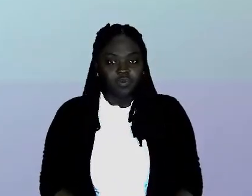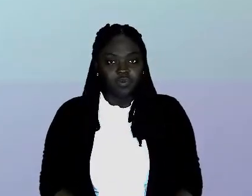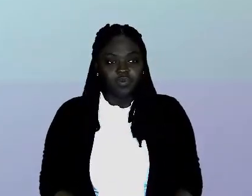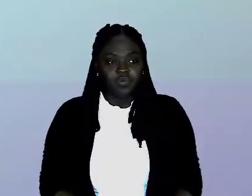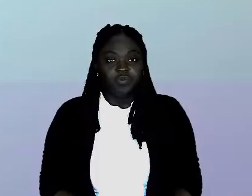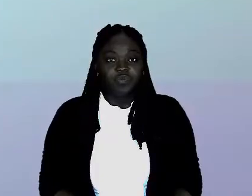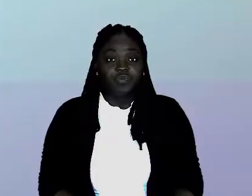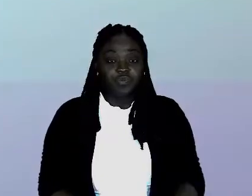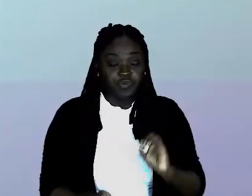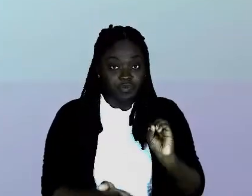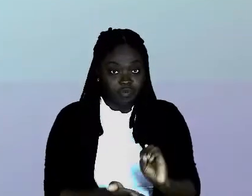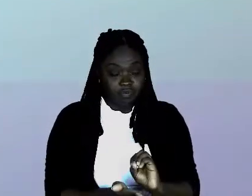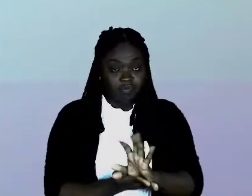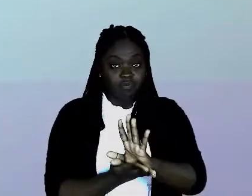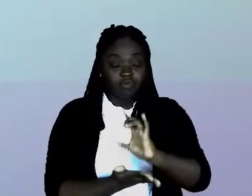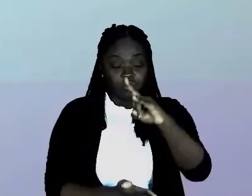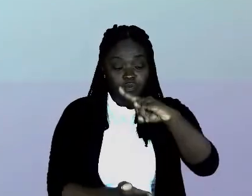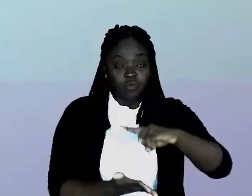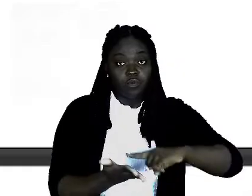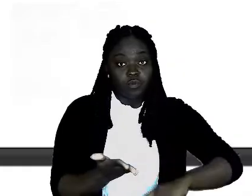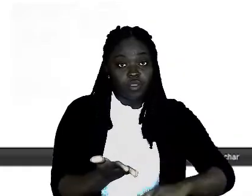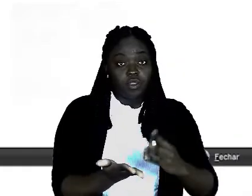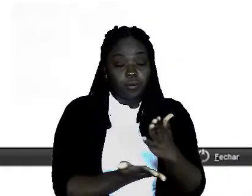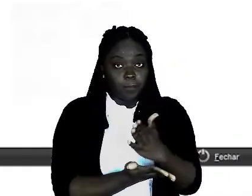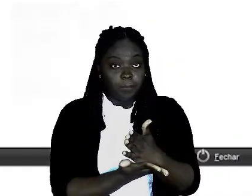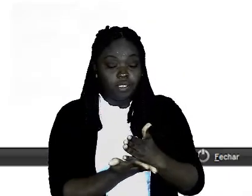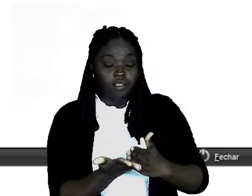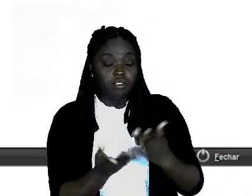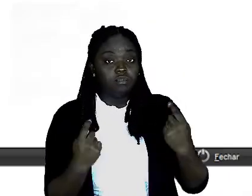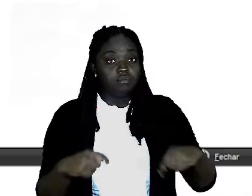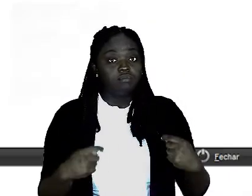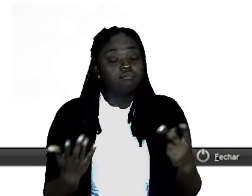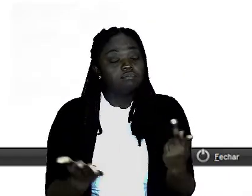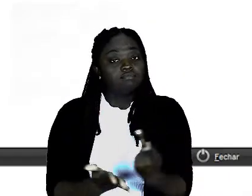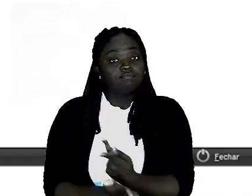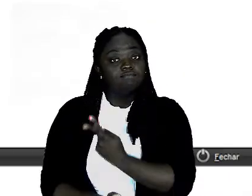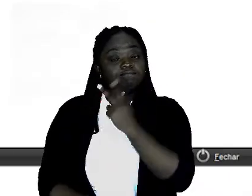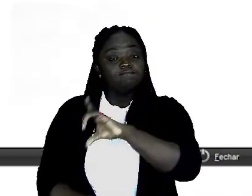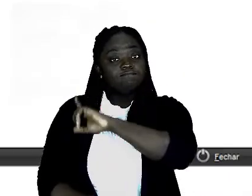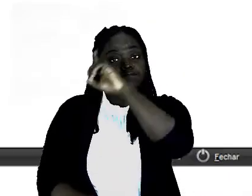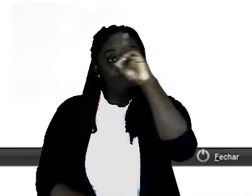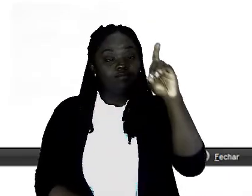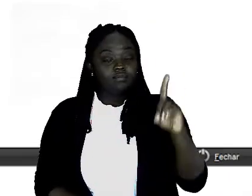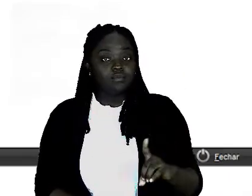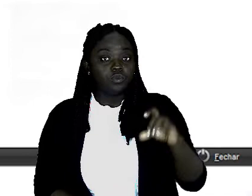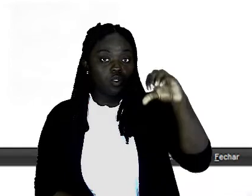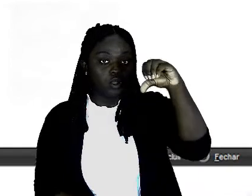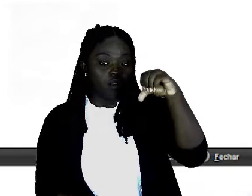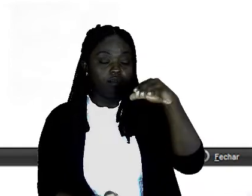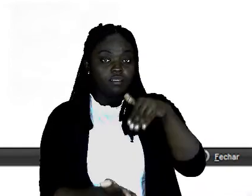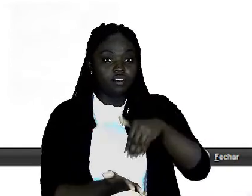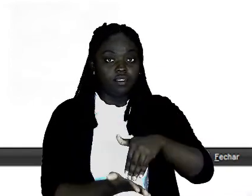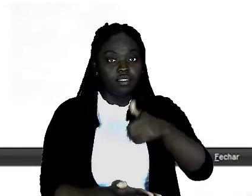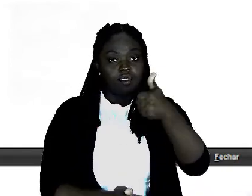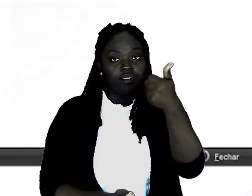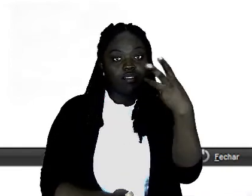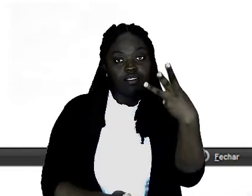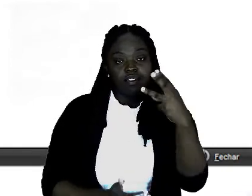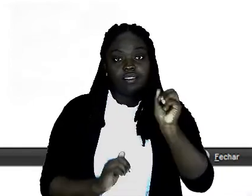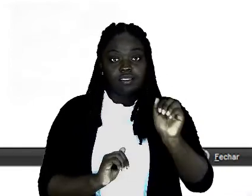envio da prestação de contas parcial deve ocorrer entre os dias 9 e 13 de